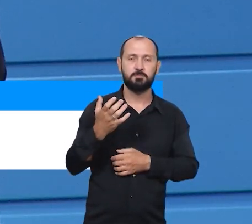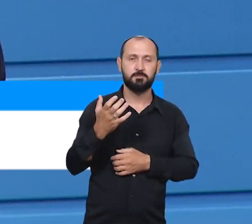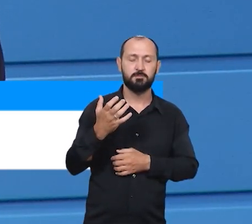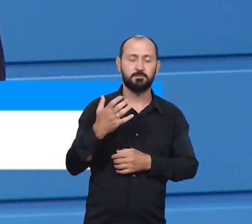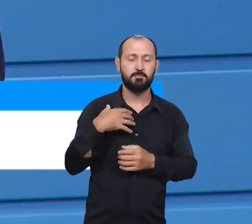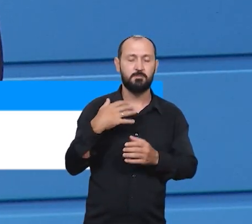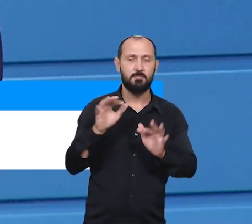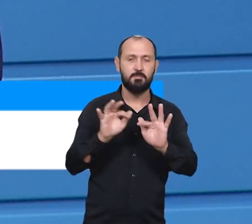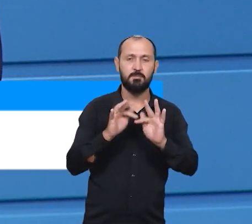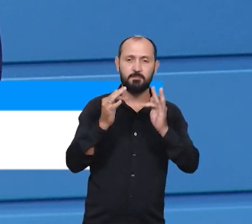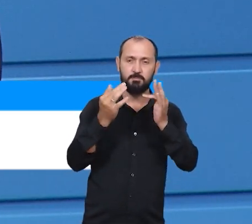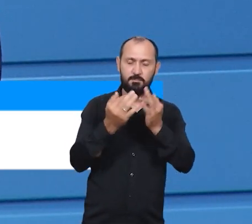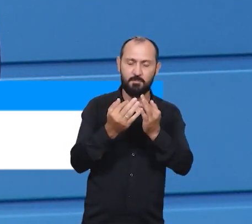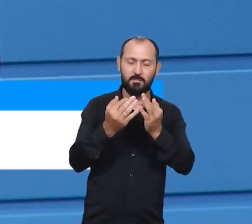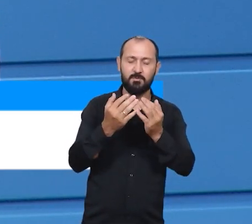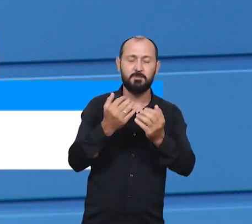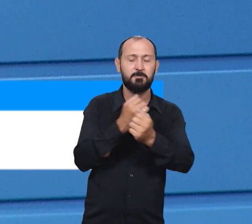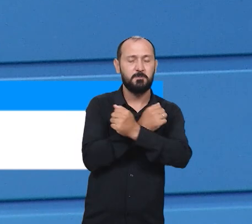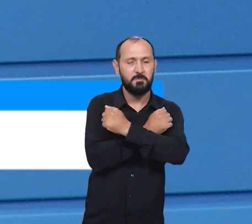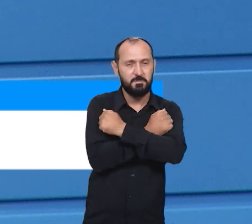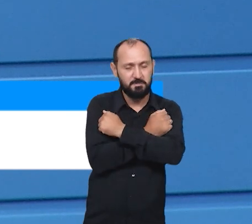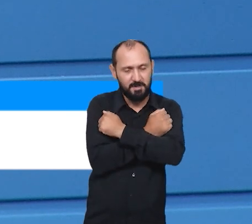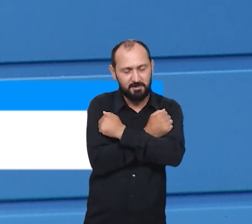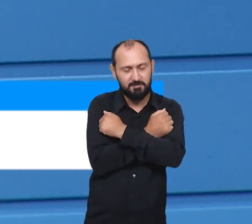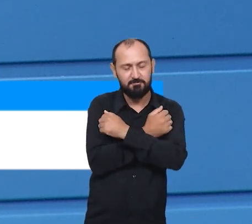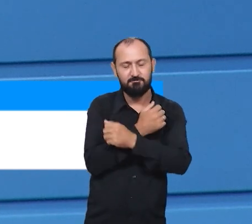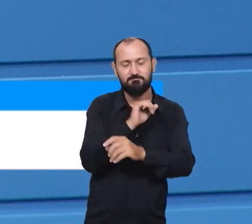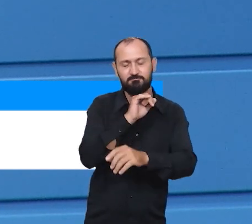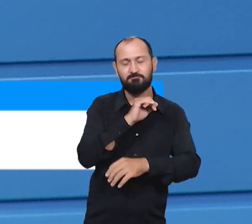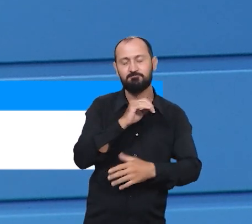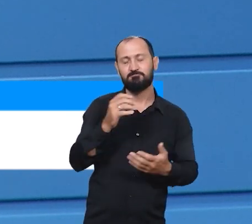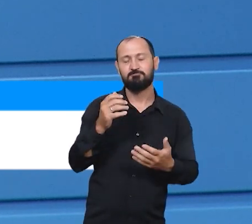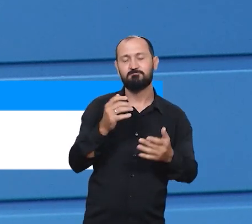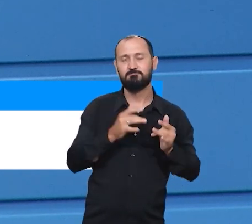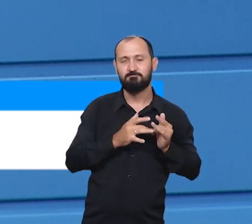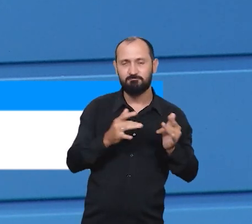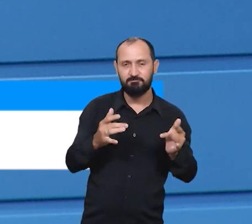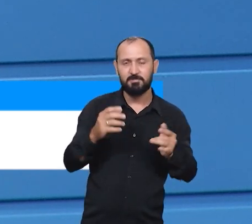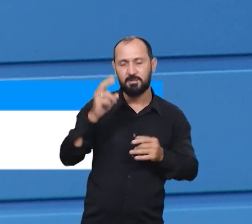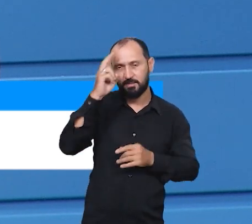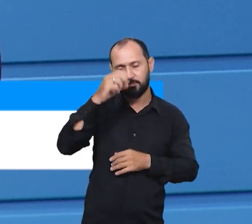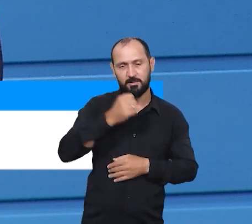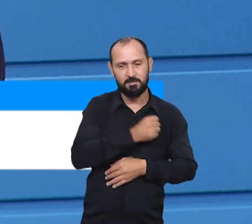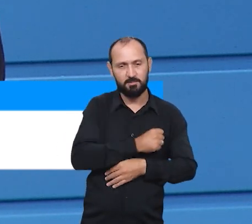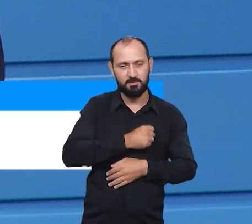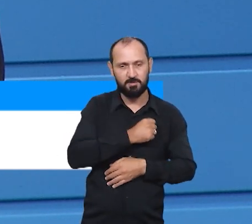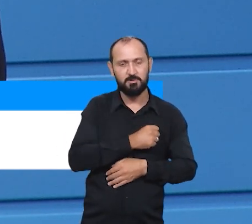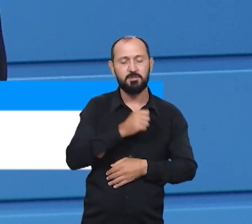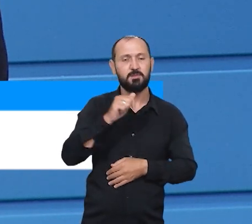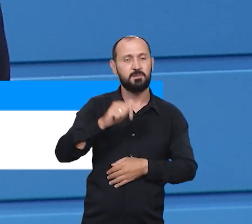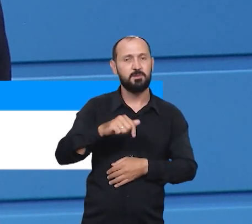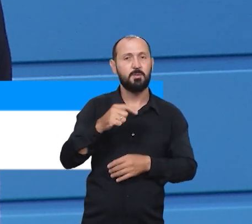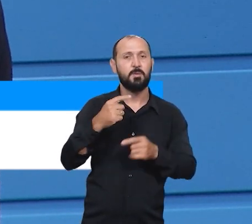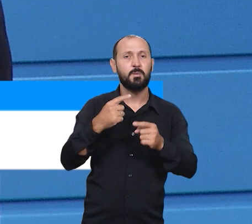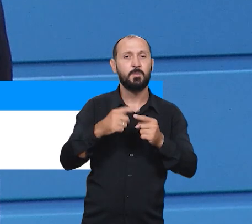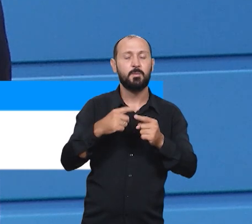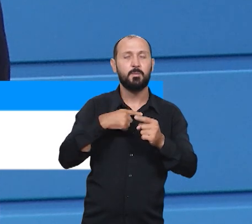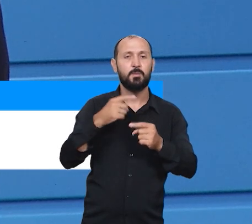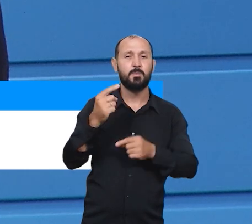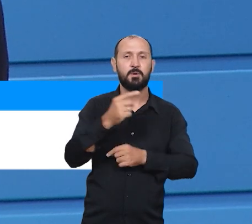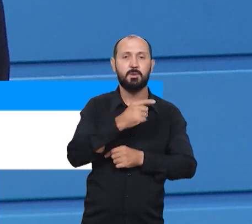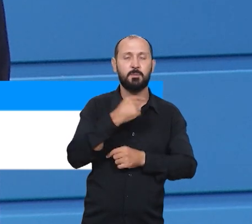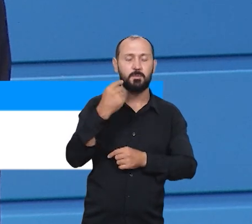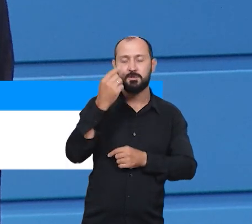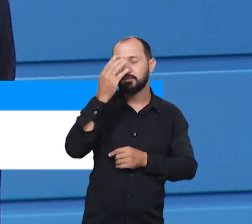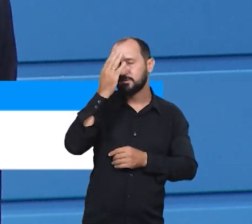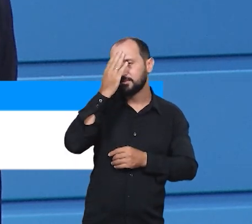aqui as minhas condolências a toda a família do Amarildo e dizer da saudade que ele deixa aqui,